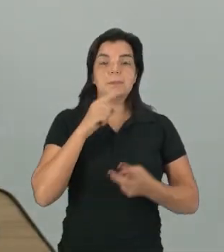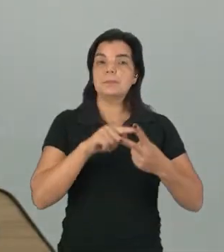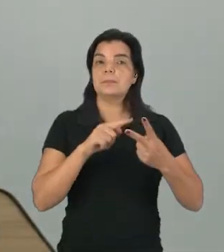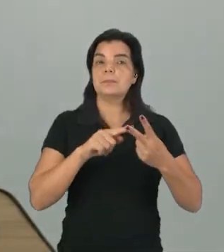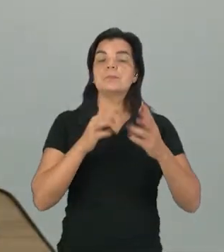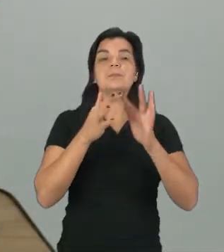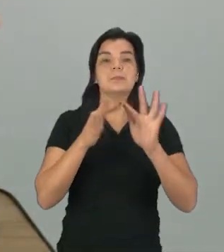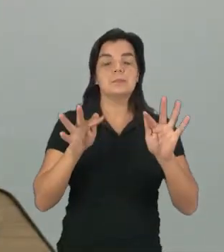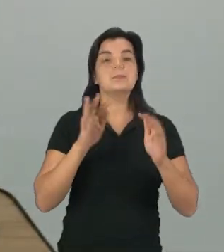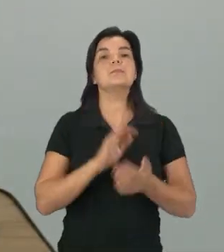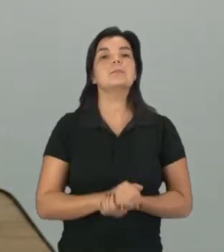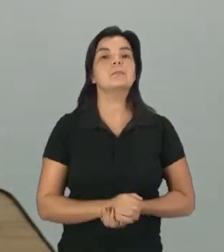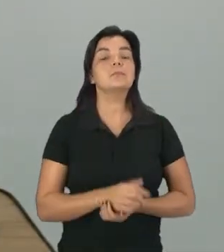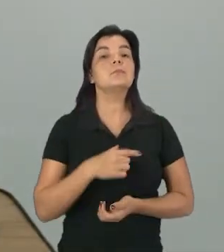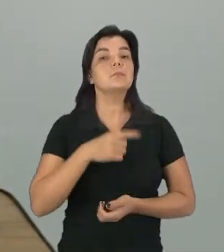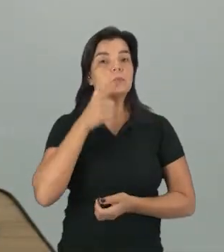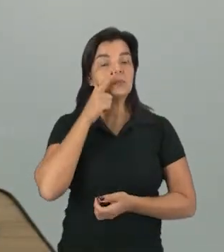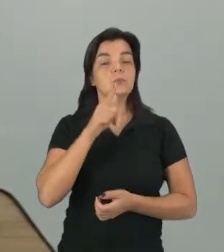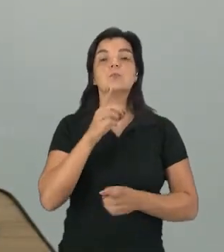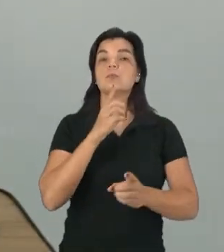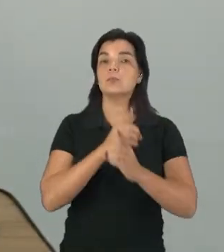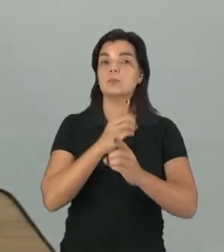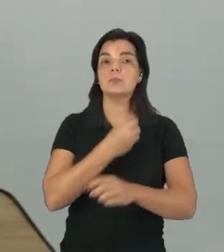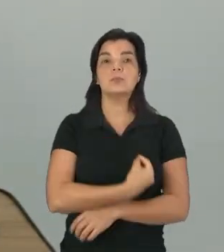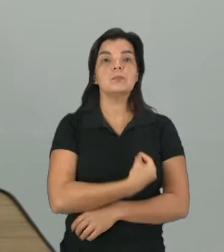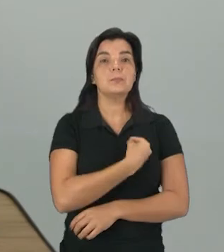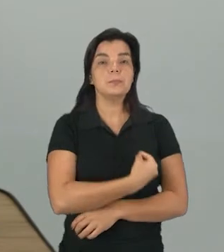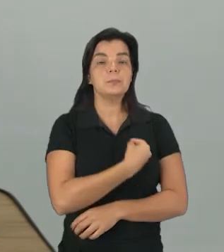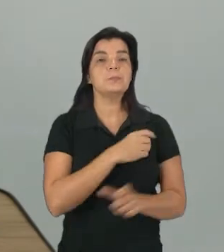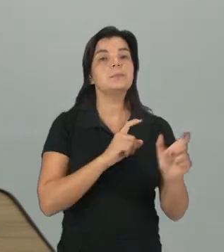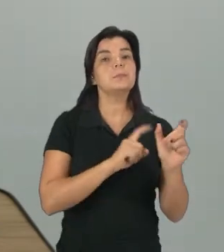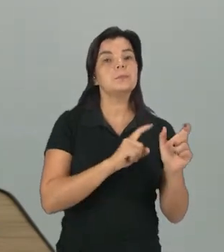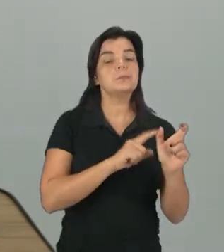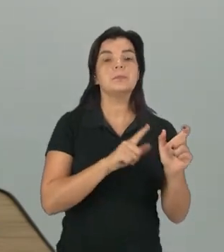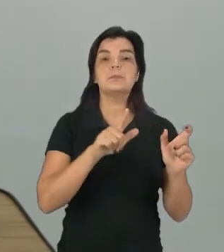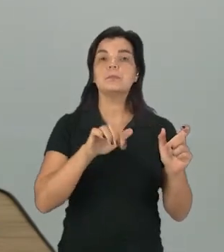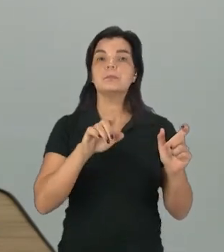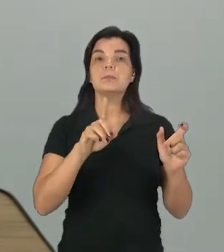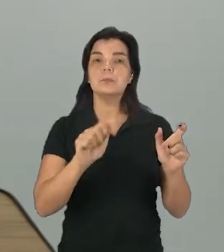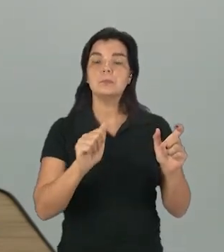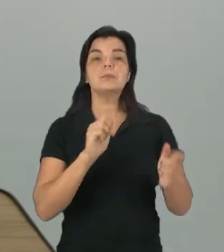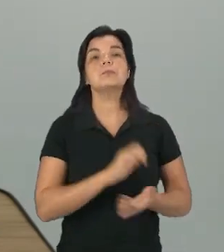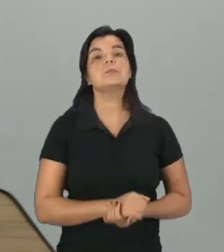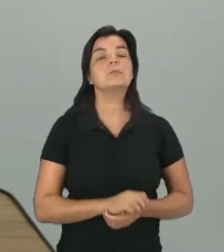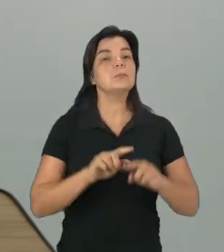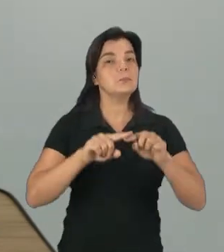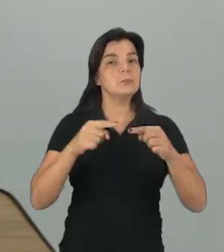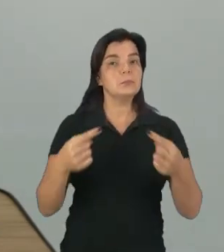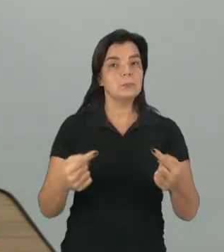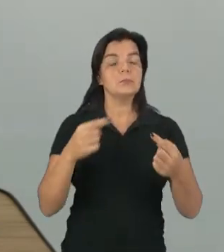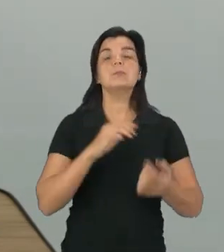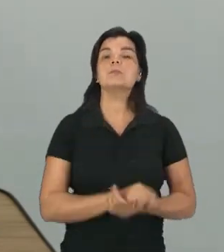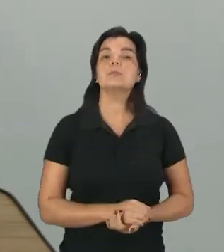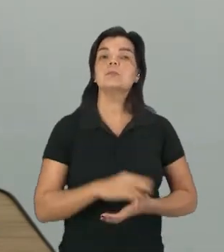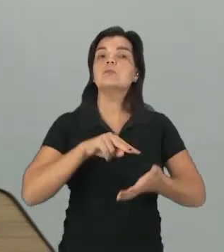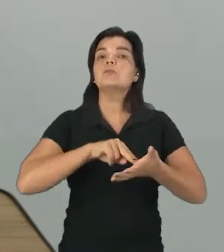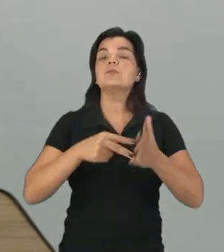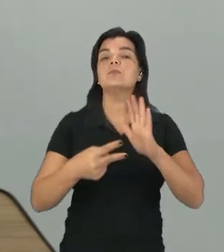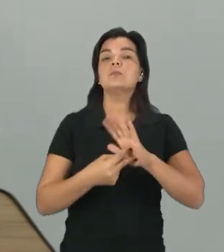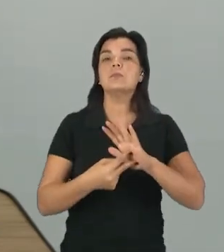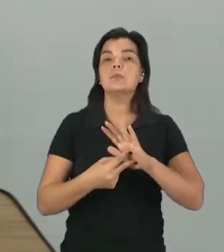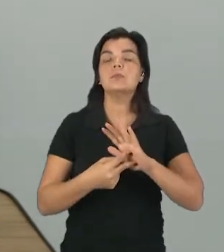duas frases? Nas duas, nós conseguimos encontrar a presença da palavra lida, certo? Mas o sentido